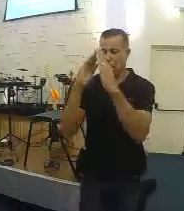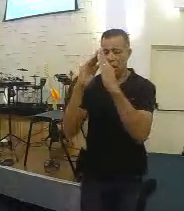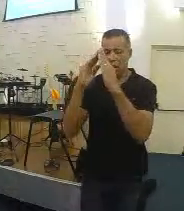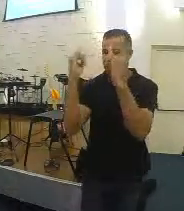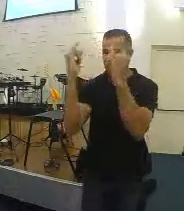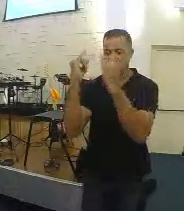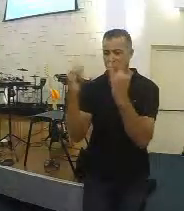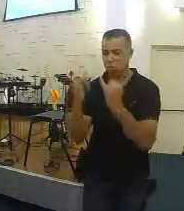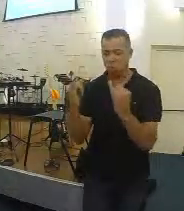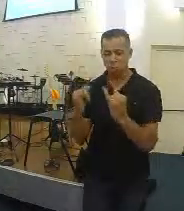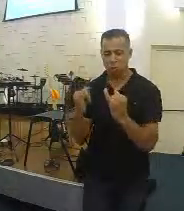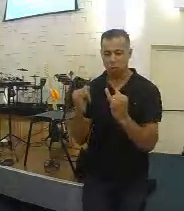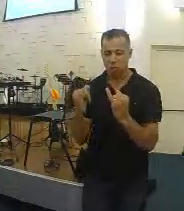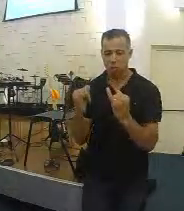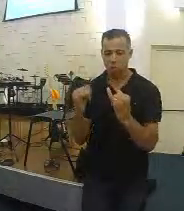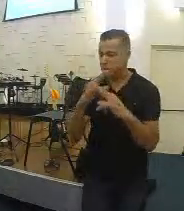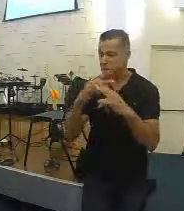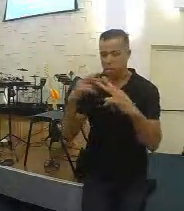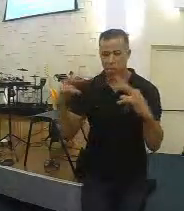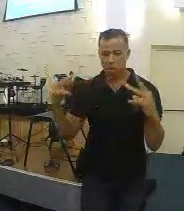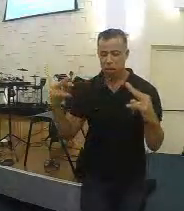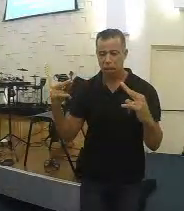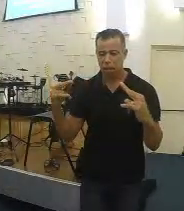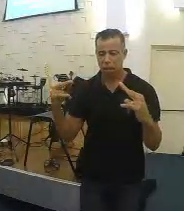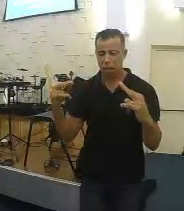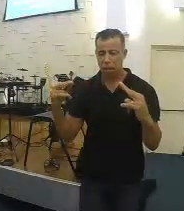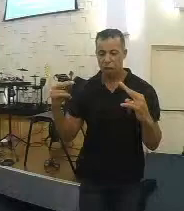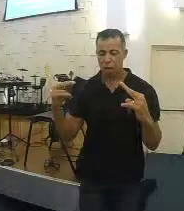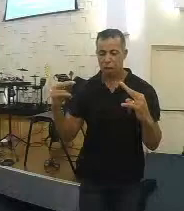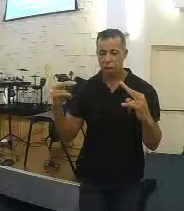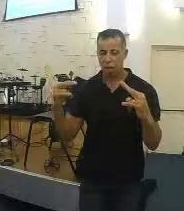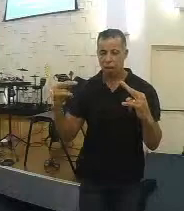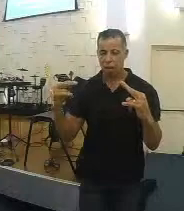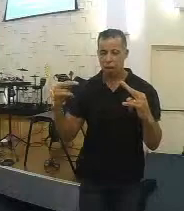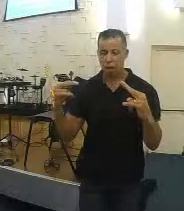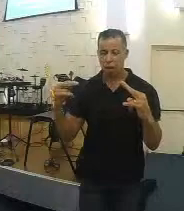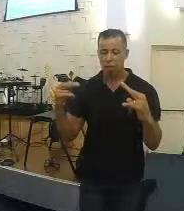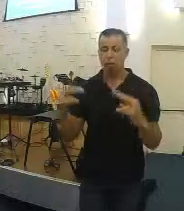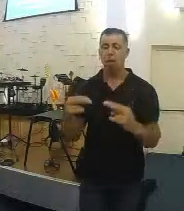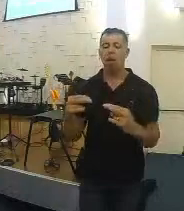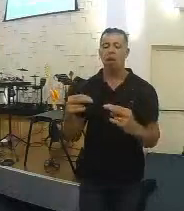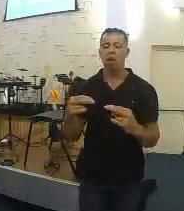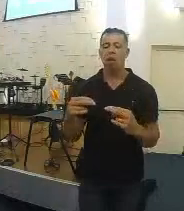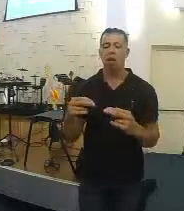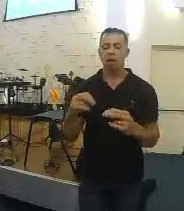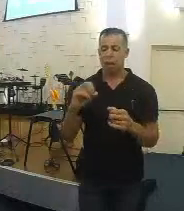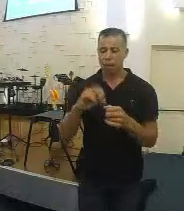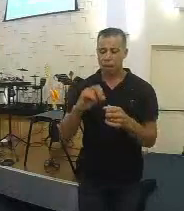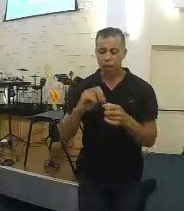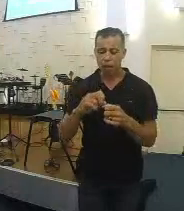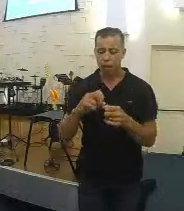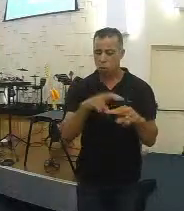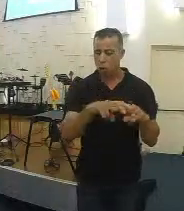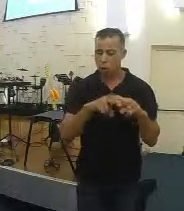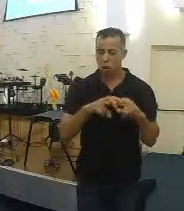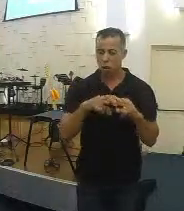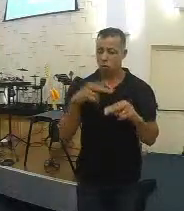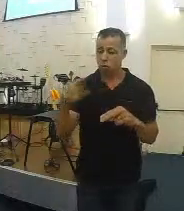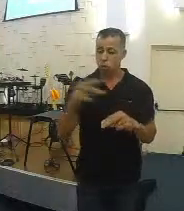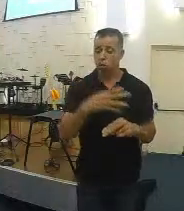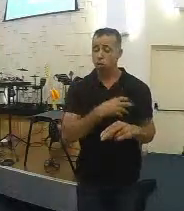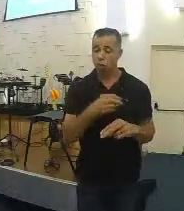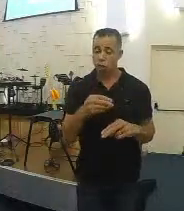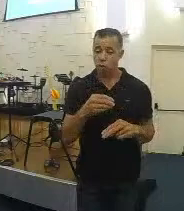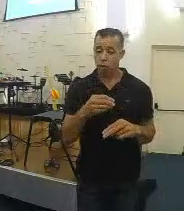e ídolos do lar, e consagrou a um de seus filhos para que ele fosse por sacerdote. Naqueles dias